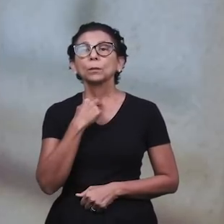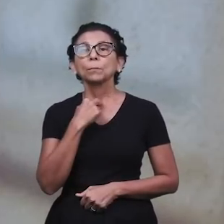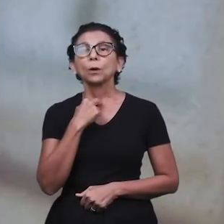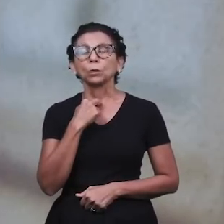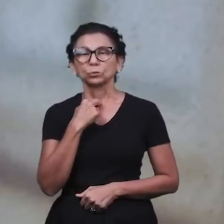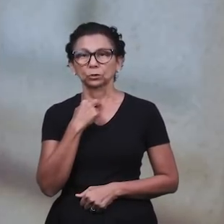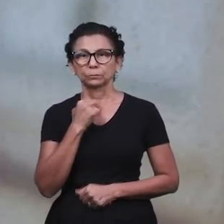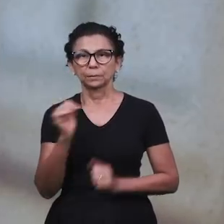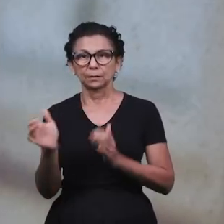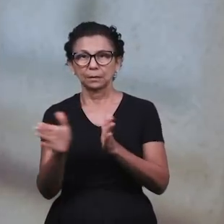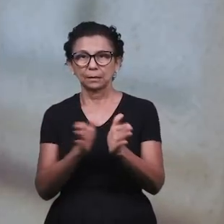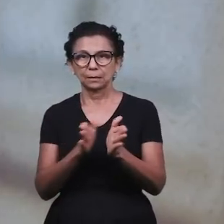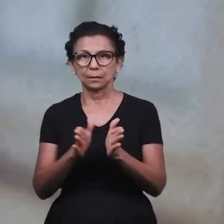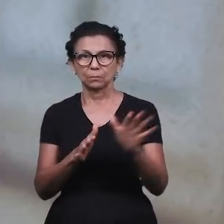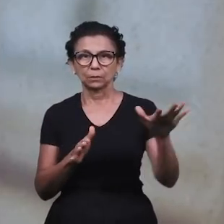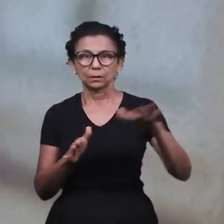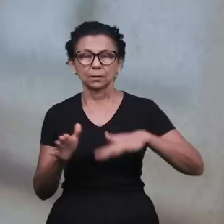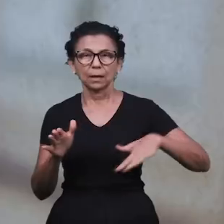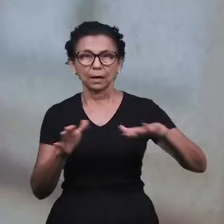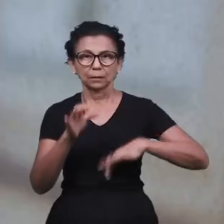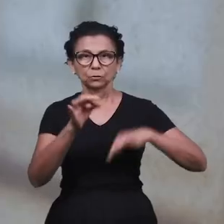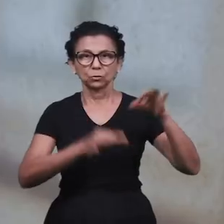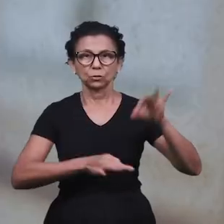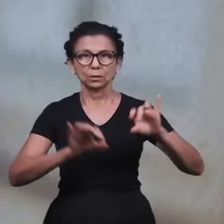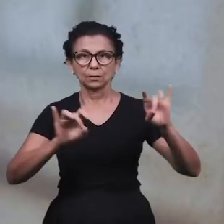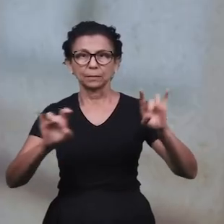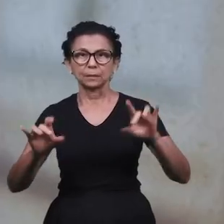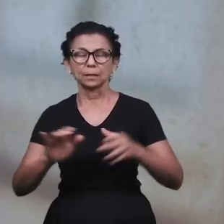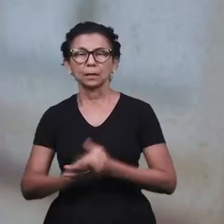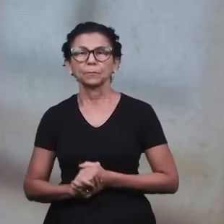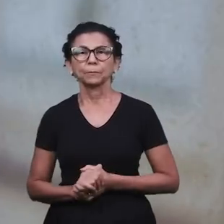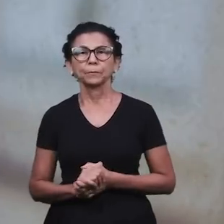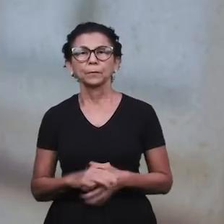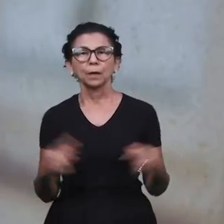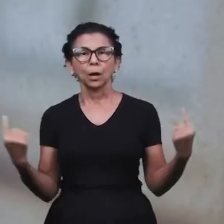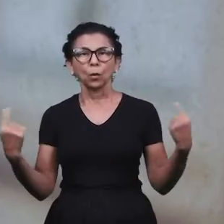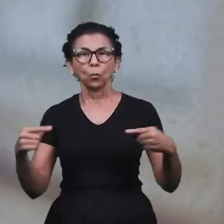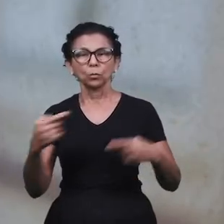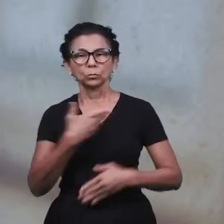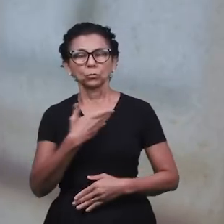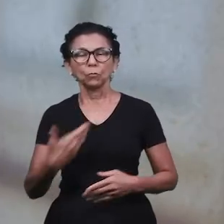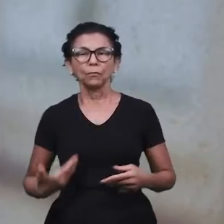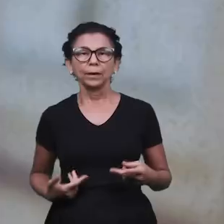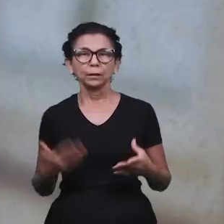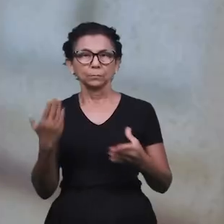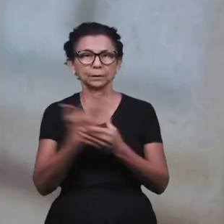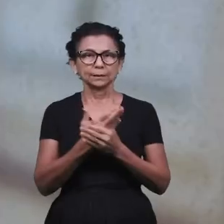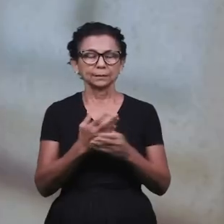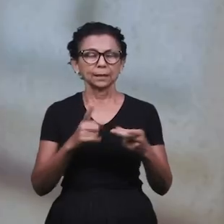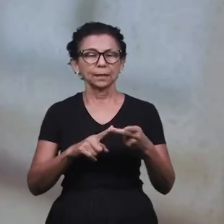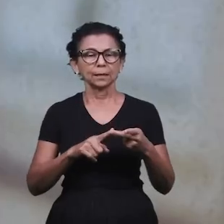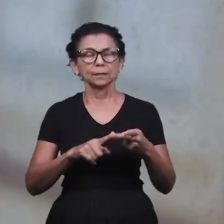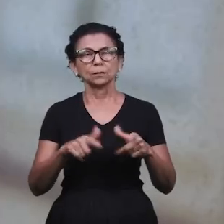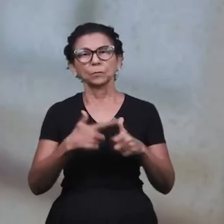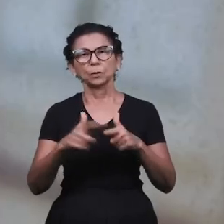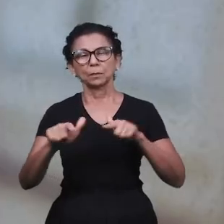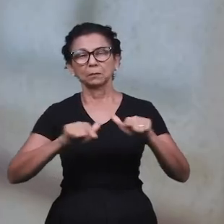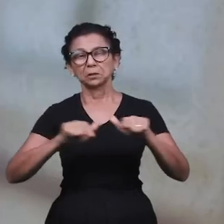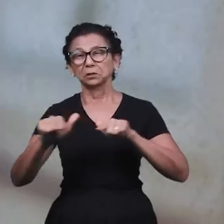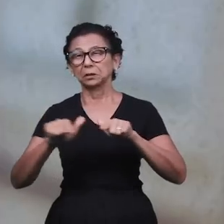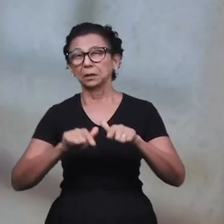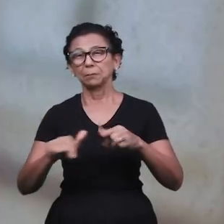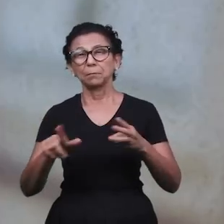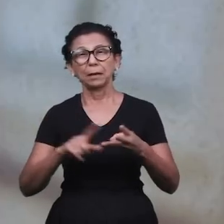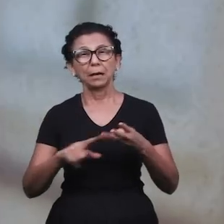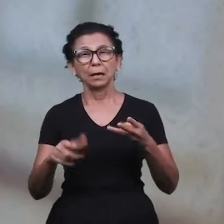juizado? Então, lembramos, igual na outra vez, processos contra o governo, questões trabalhistas, questões de guarda de